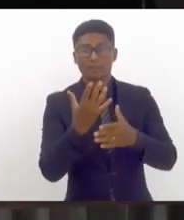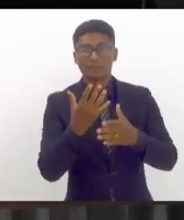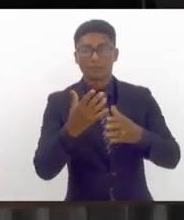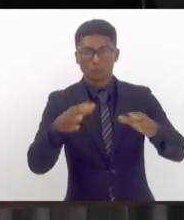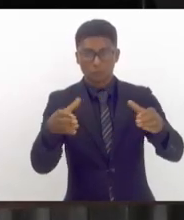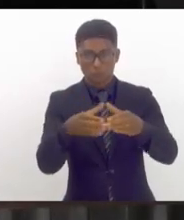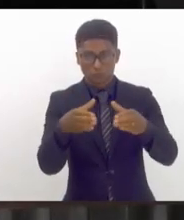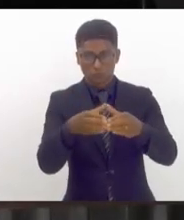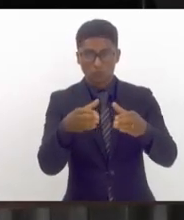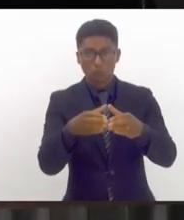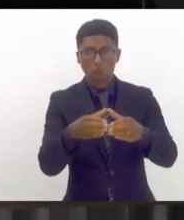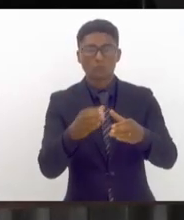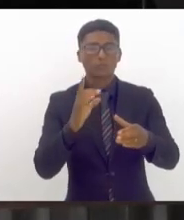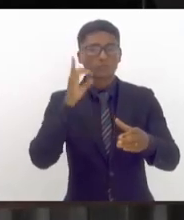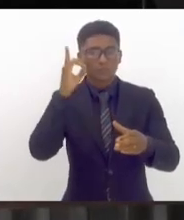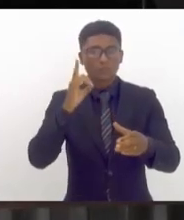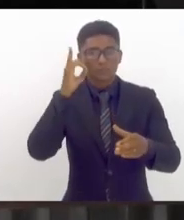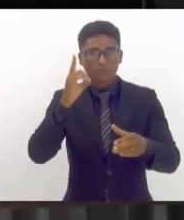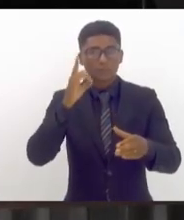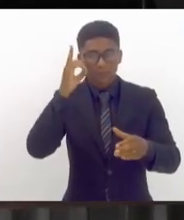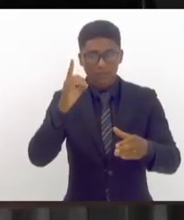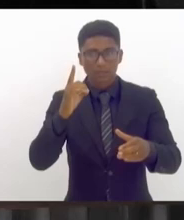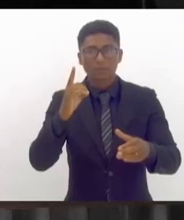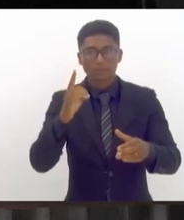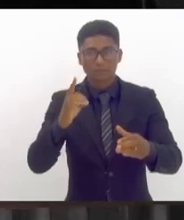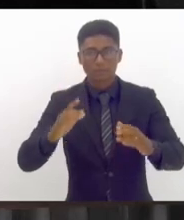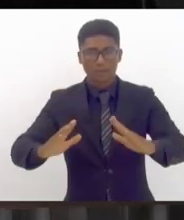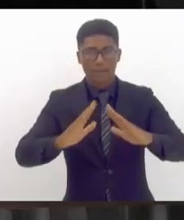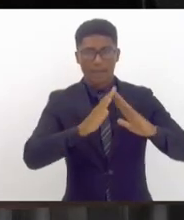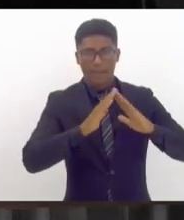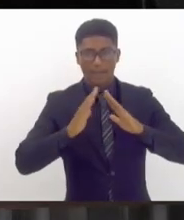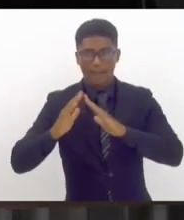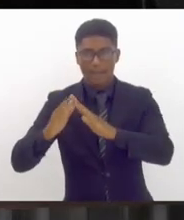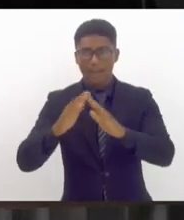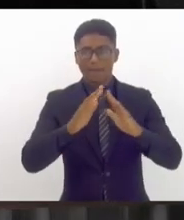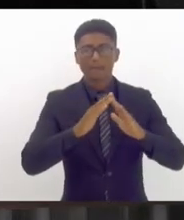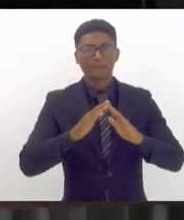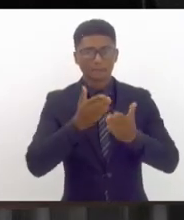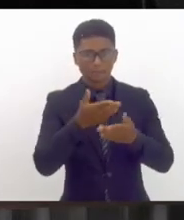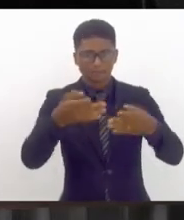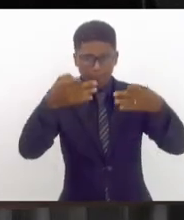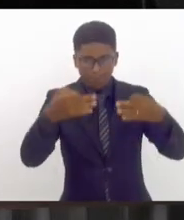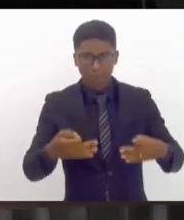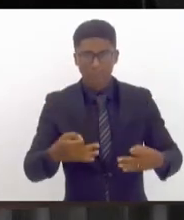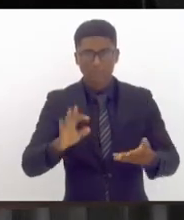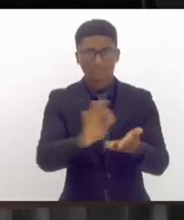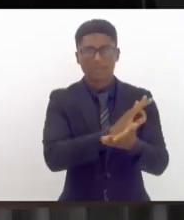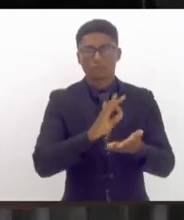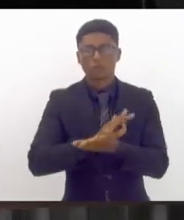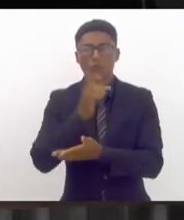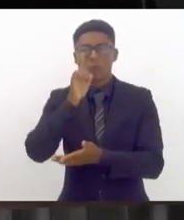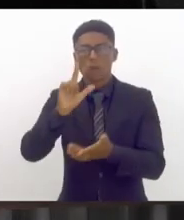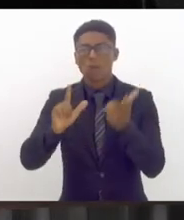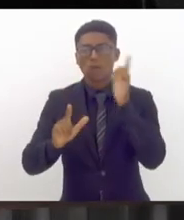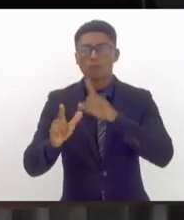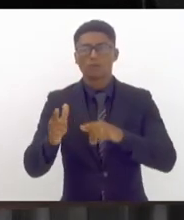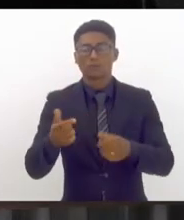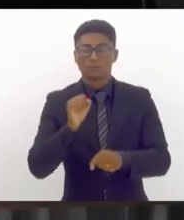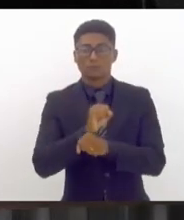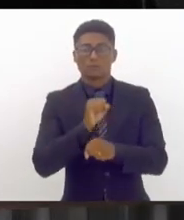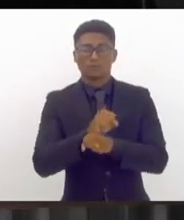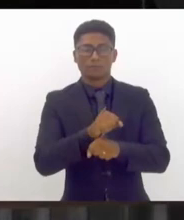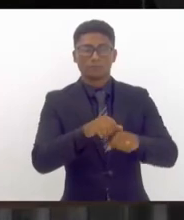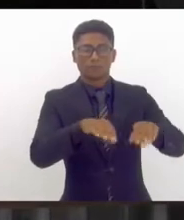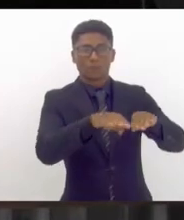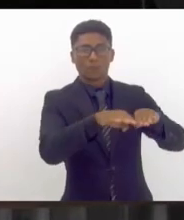Prevenção a Tragédias e Defesa da Moradia Digna. Consegui as assinaturas, estou aguardando a publicação pela mesa diretora